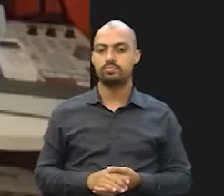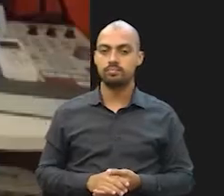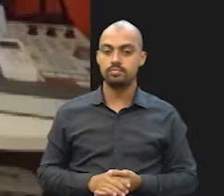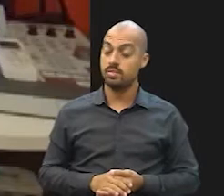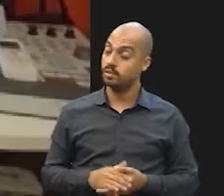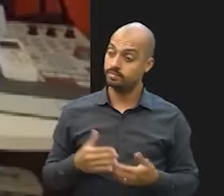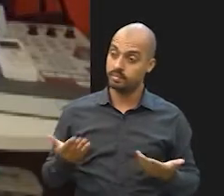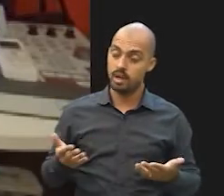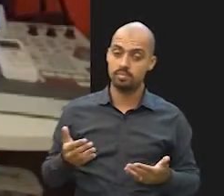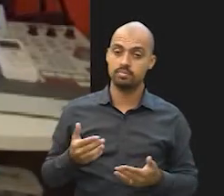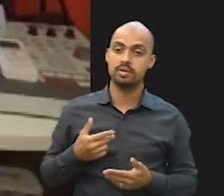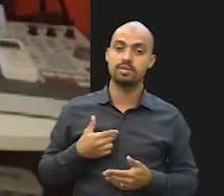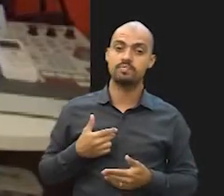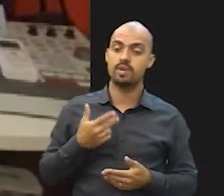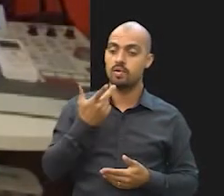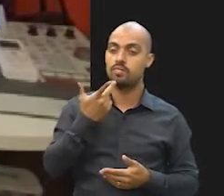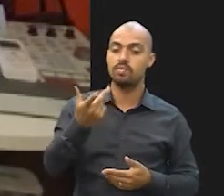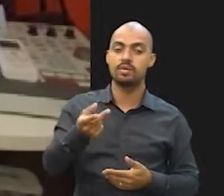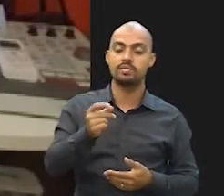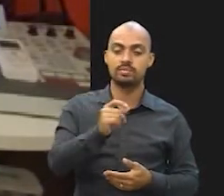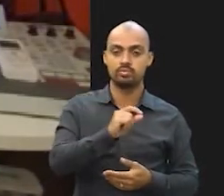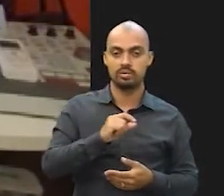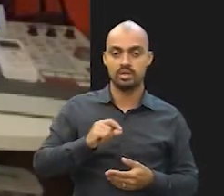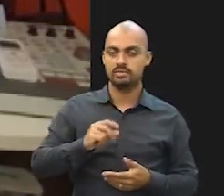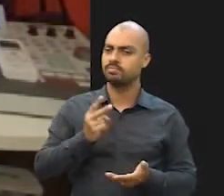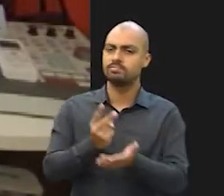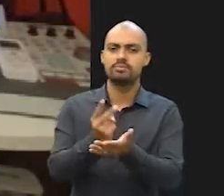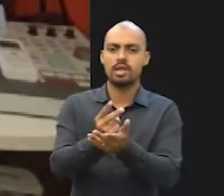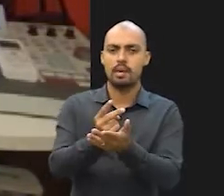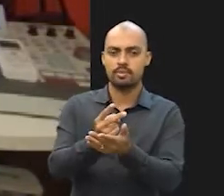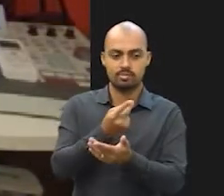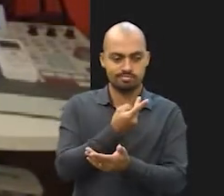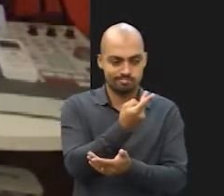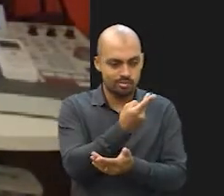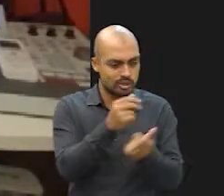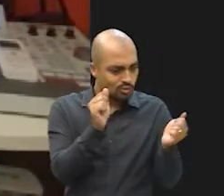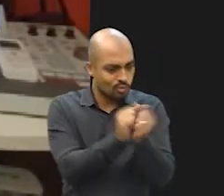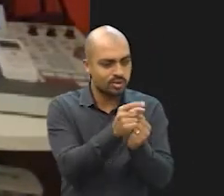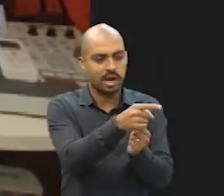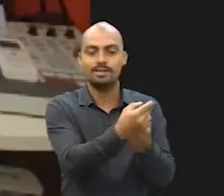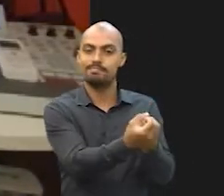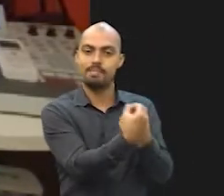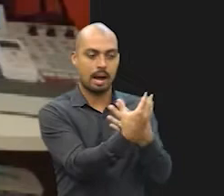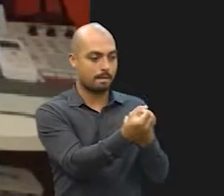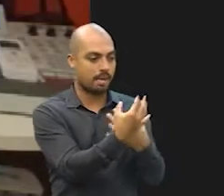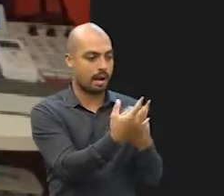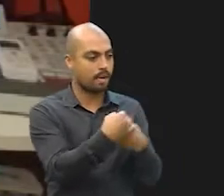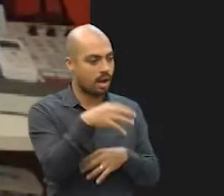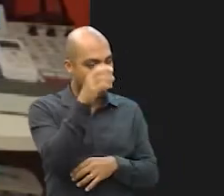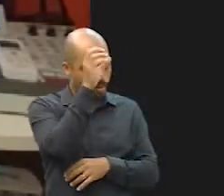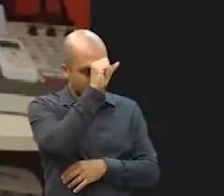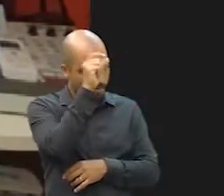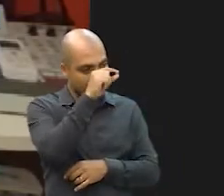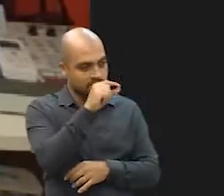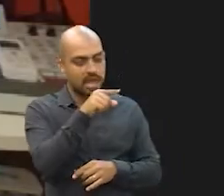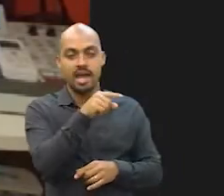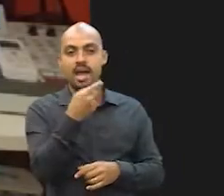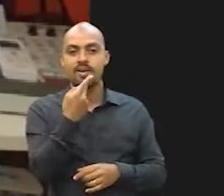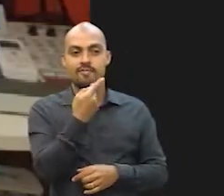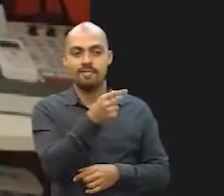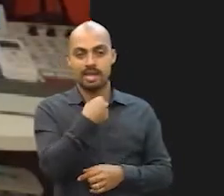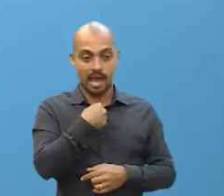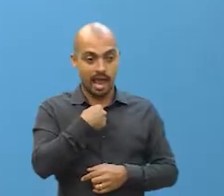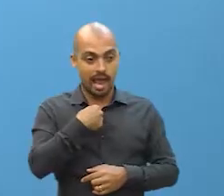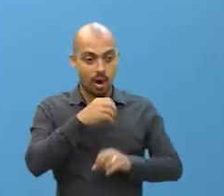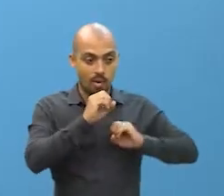Cara, normalmente a gente costuma dizer que toda ocasião que a gente se encontra é uma aula, né, cara? Ele costuma dizer que aprende comigo, mas na verdade a gente